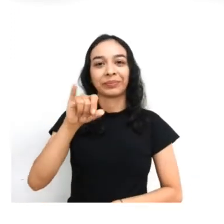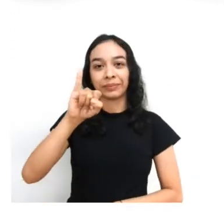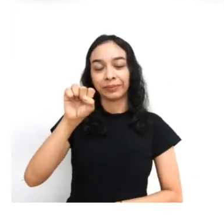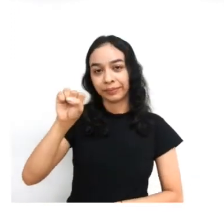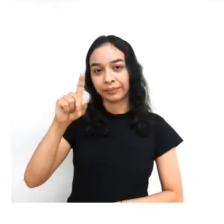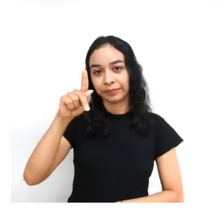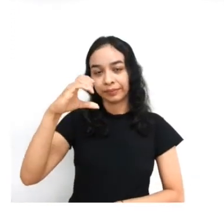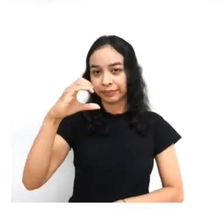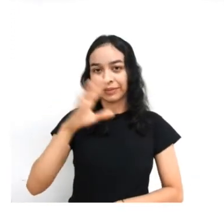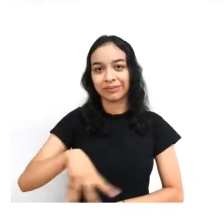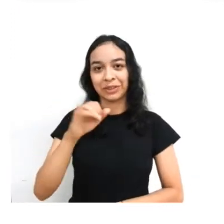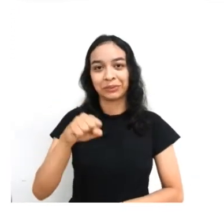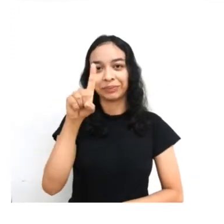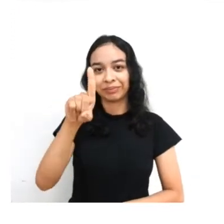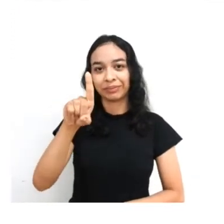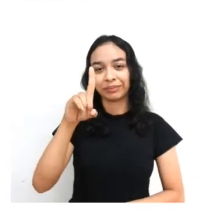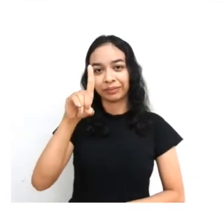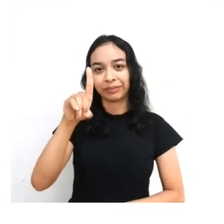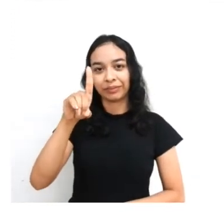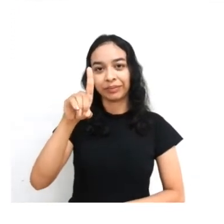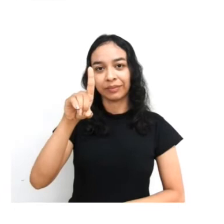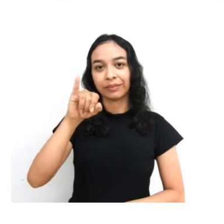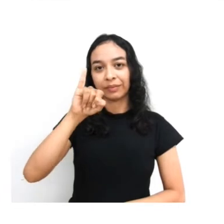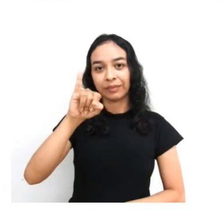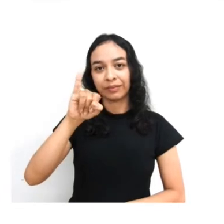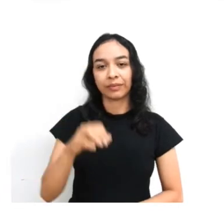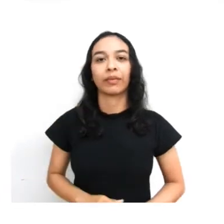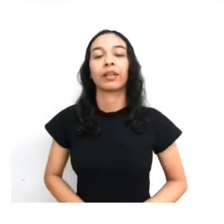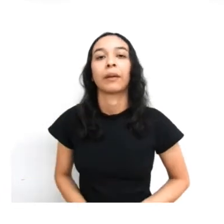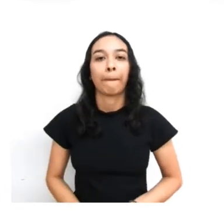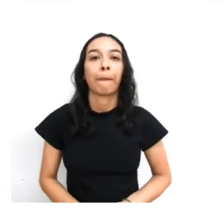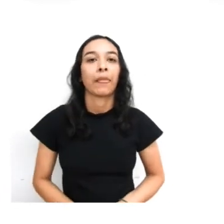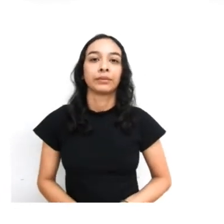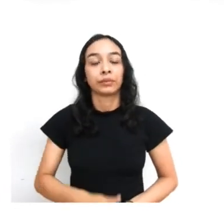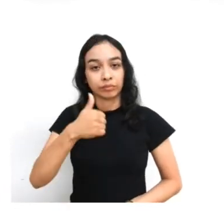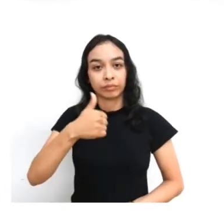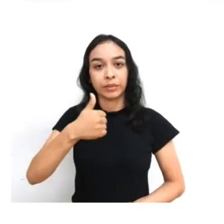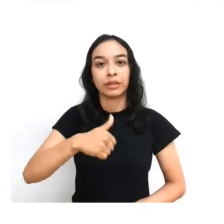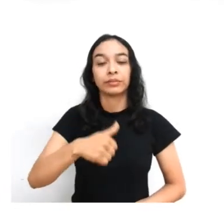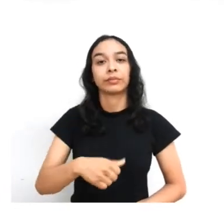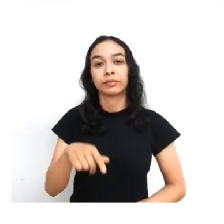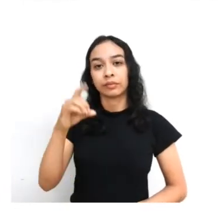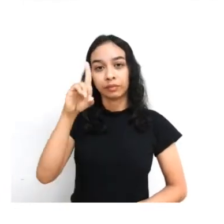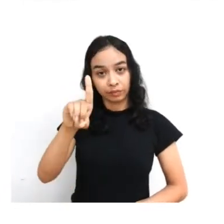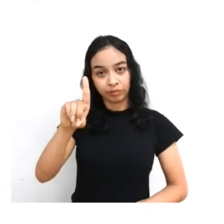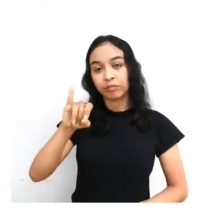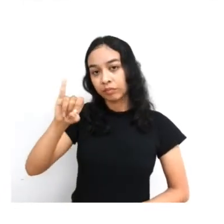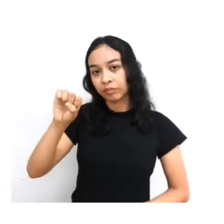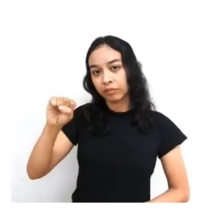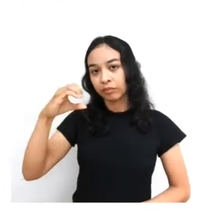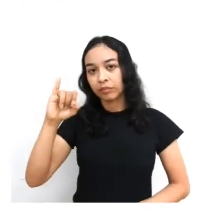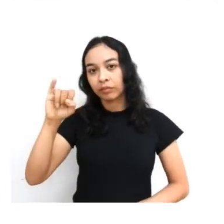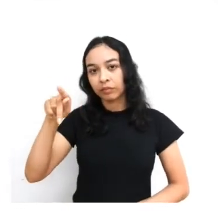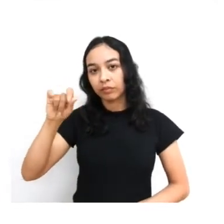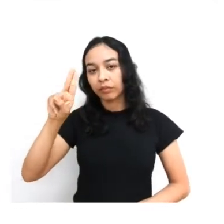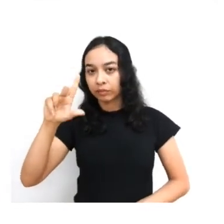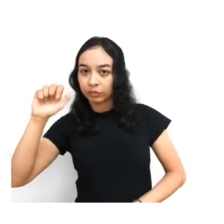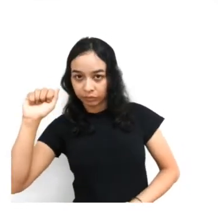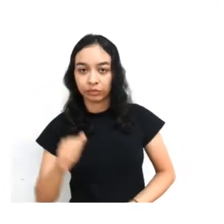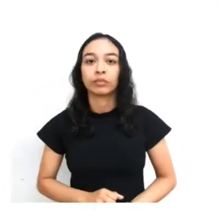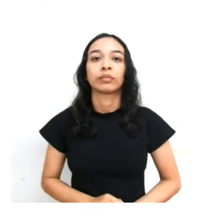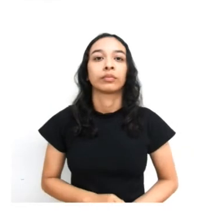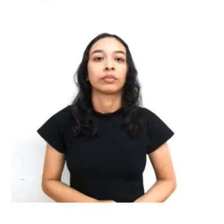de nominativo aqui? Porque a primeira desinência discípula é